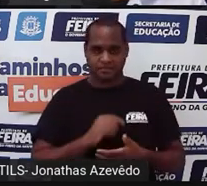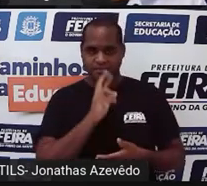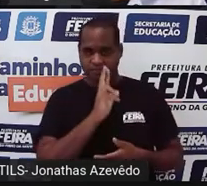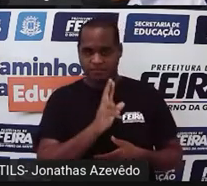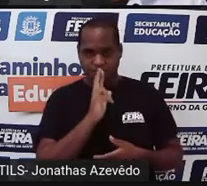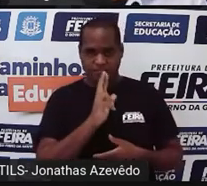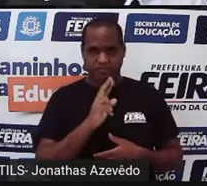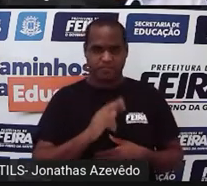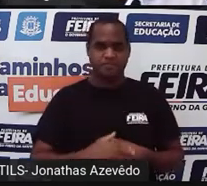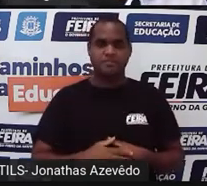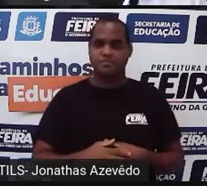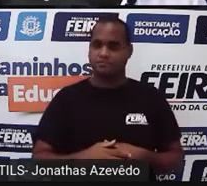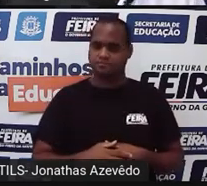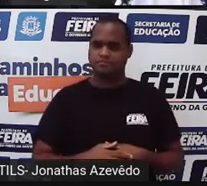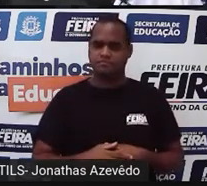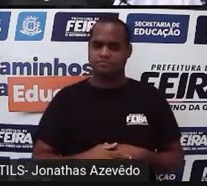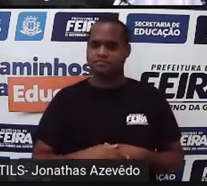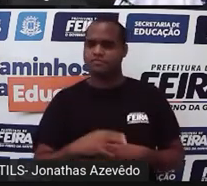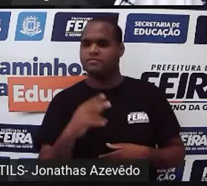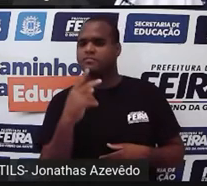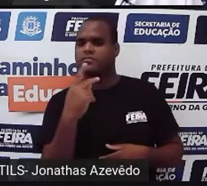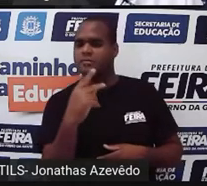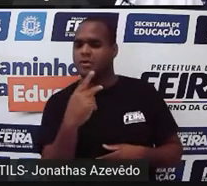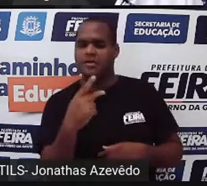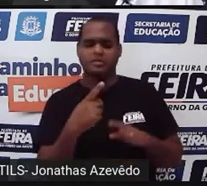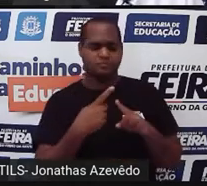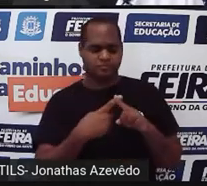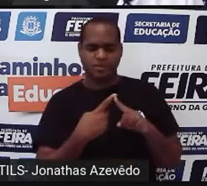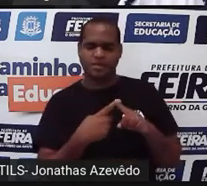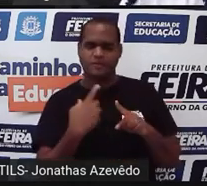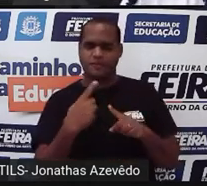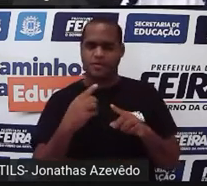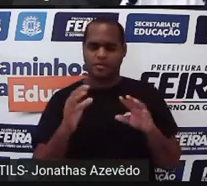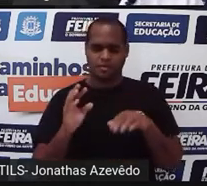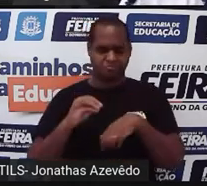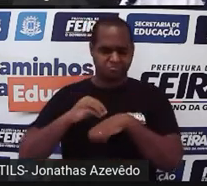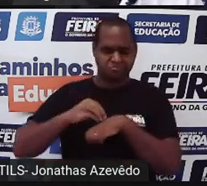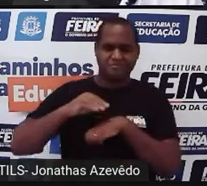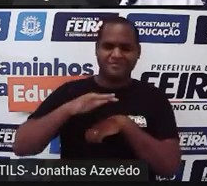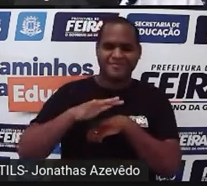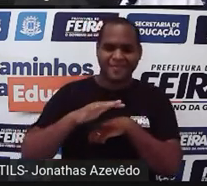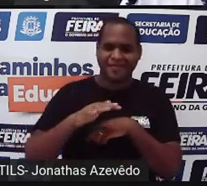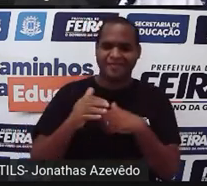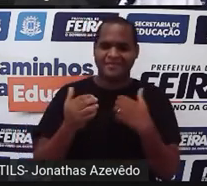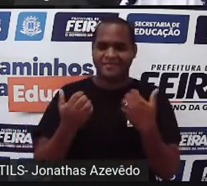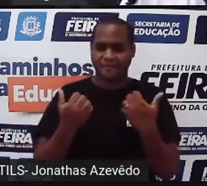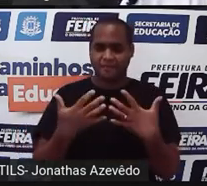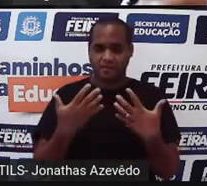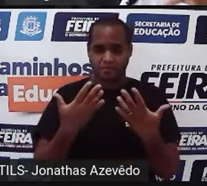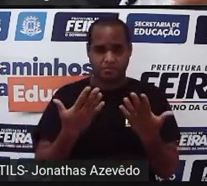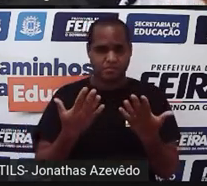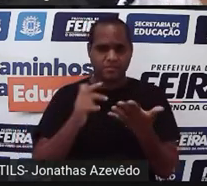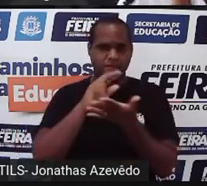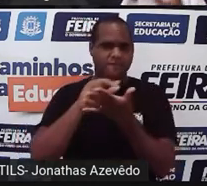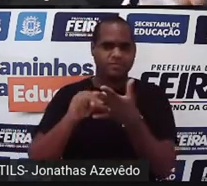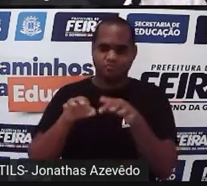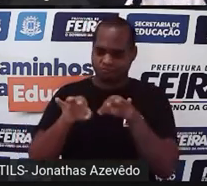Respondido? E por que eu estou trazendo, né, essa coisa